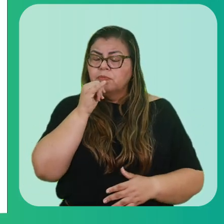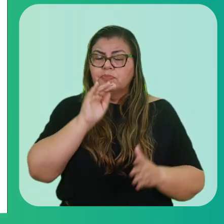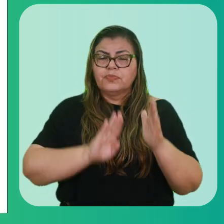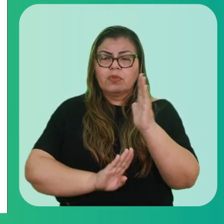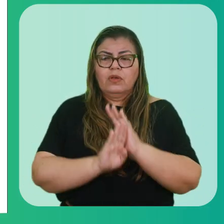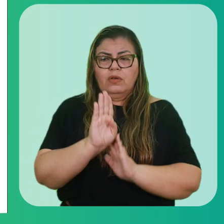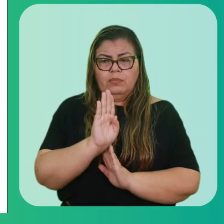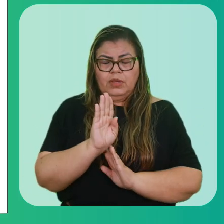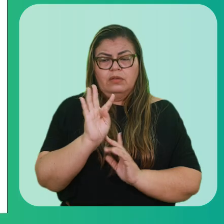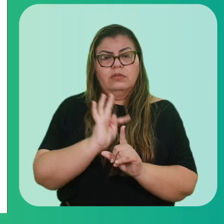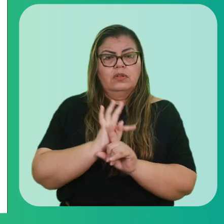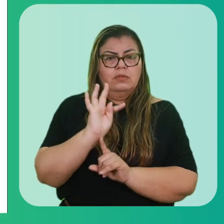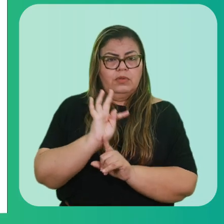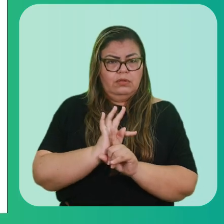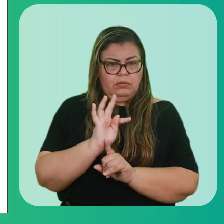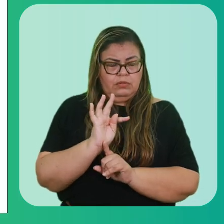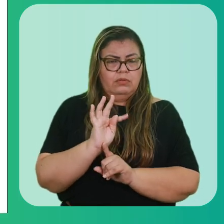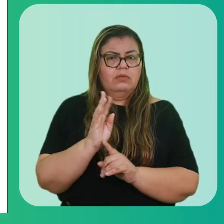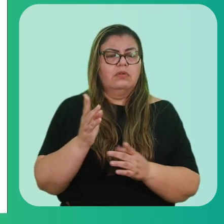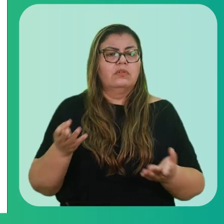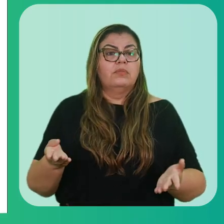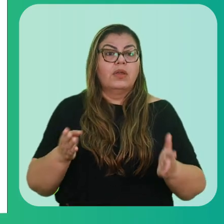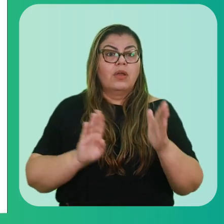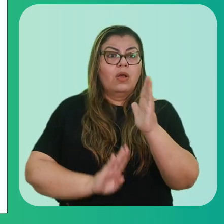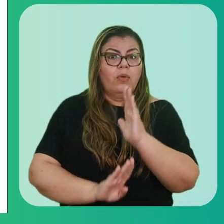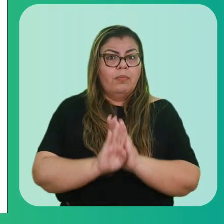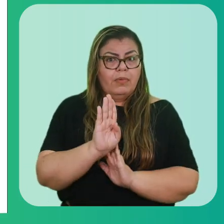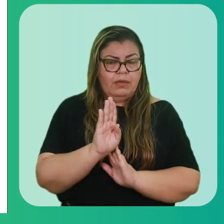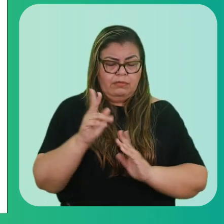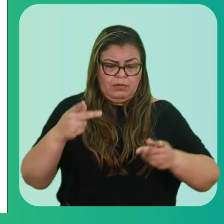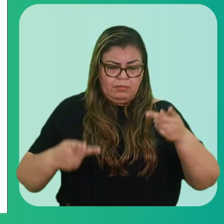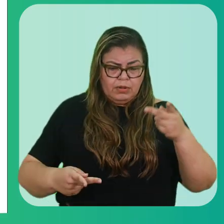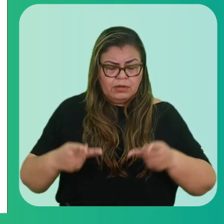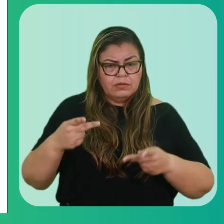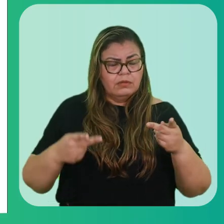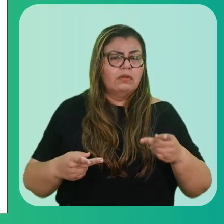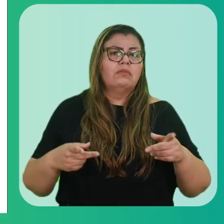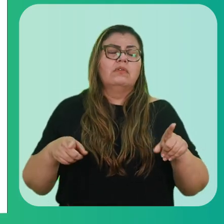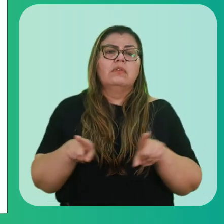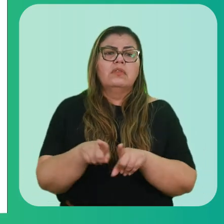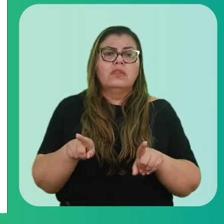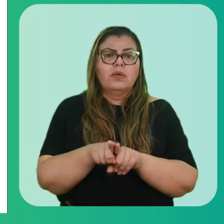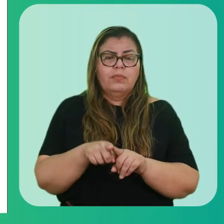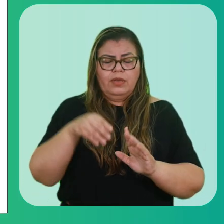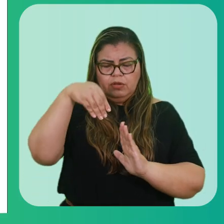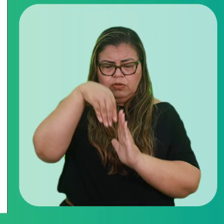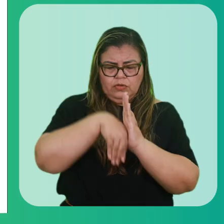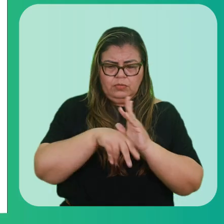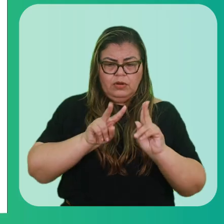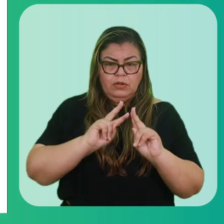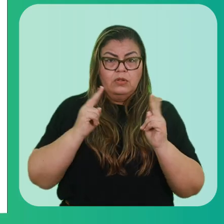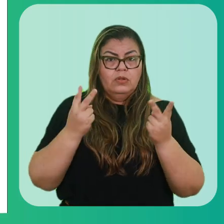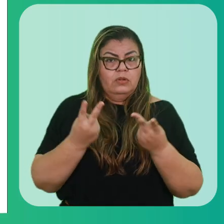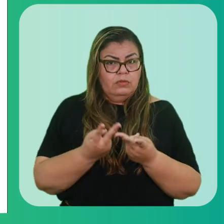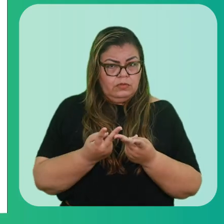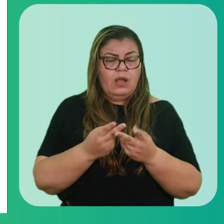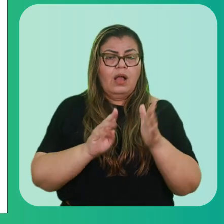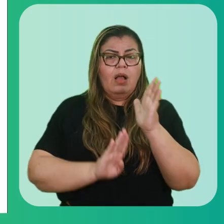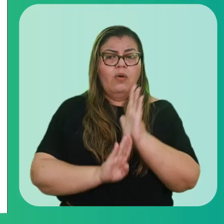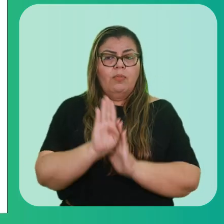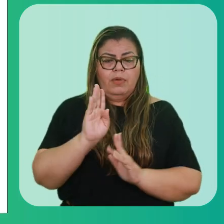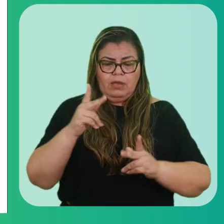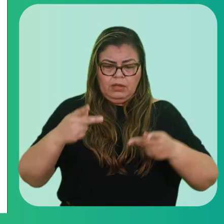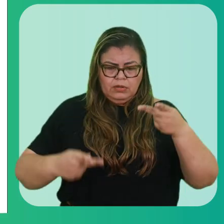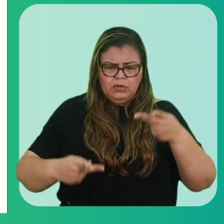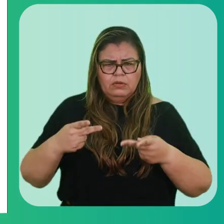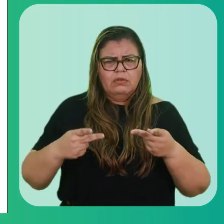temperatura eleva a pressão do gás, um aumento do número de partículas aumenta a pressão do gás, uma diminuição do volume